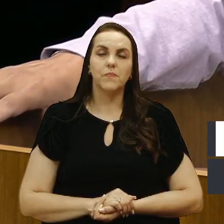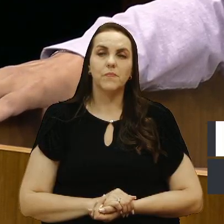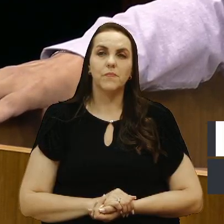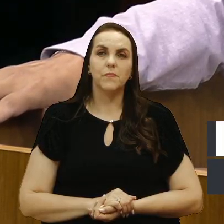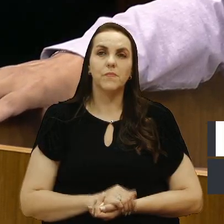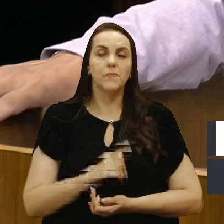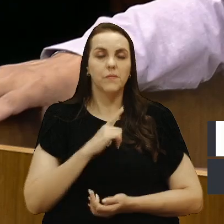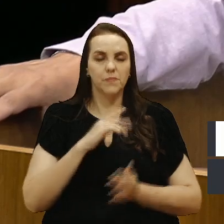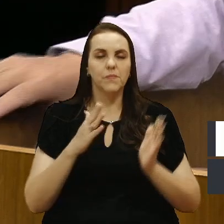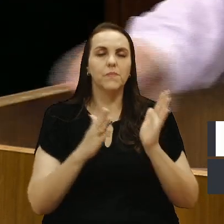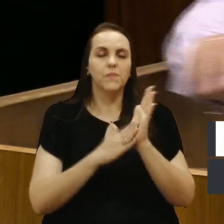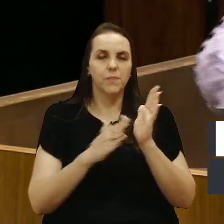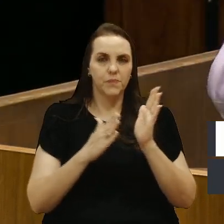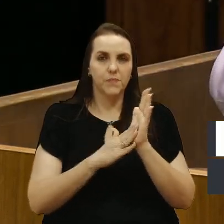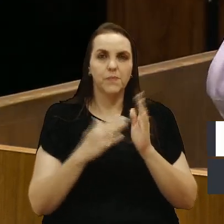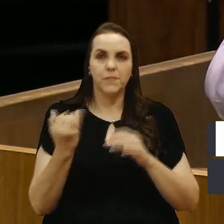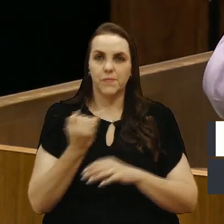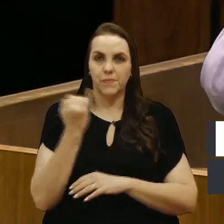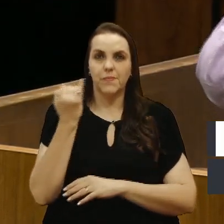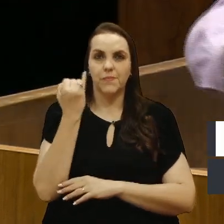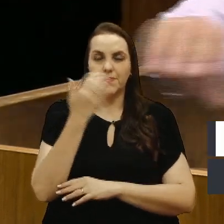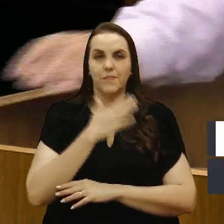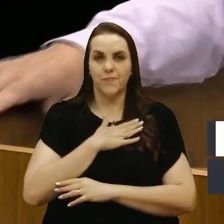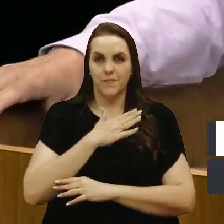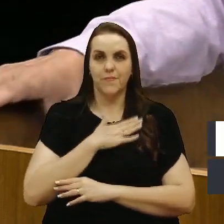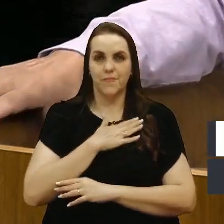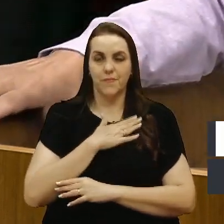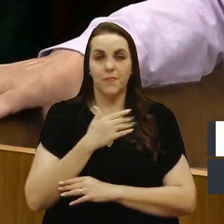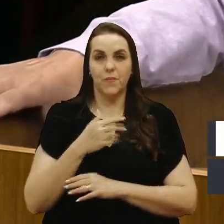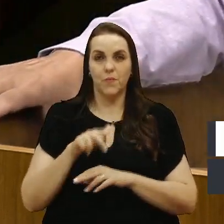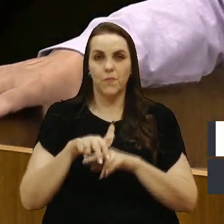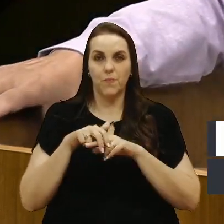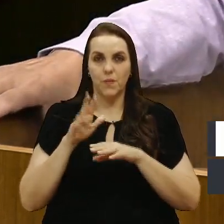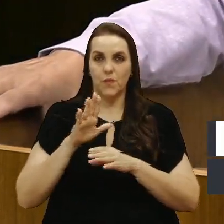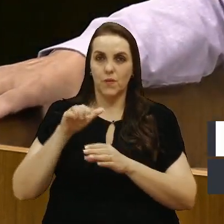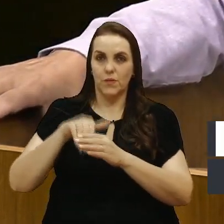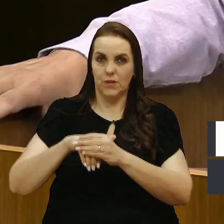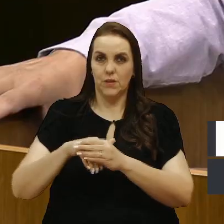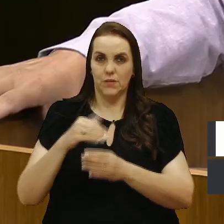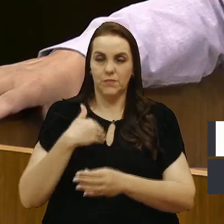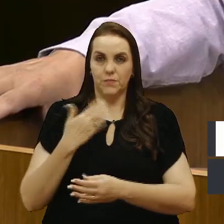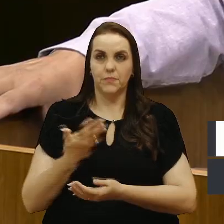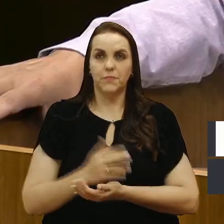pautas importantes para mim, a quais eu fui eleito, né,